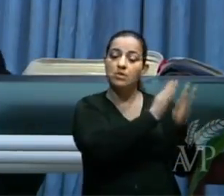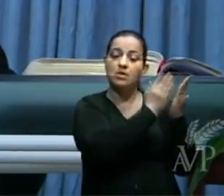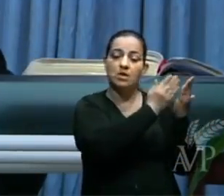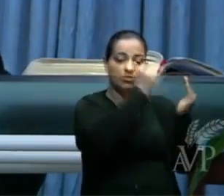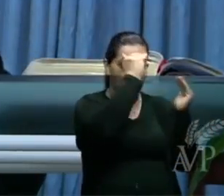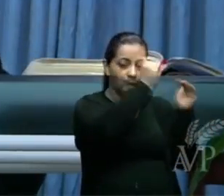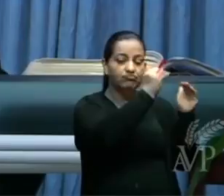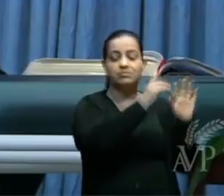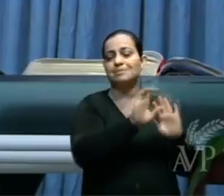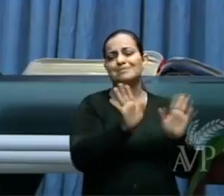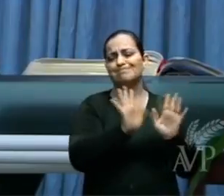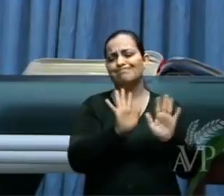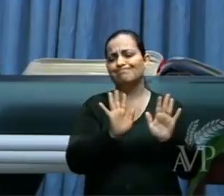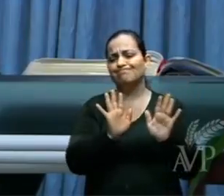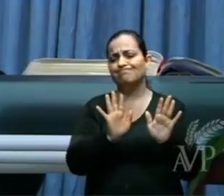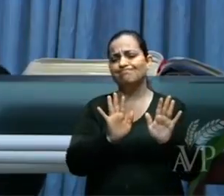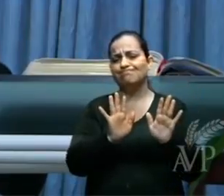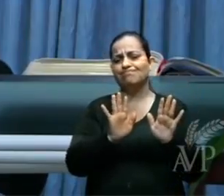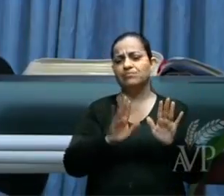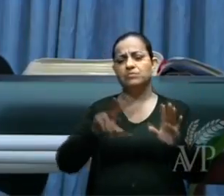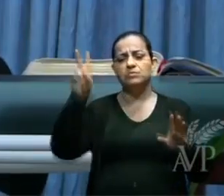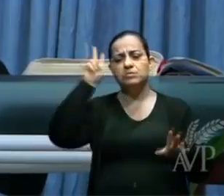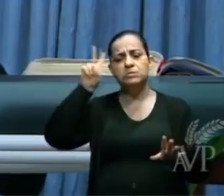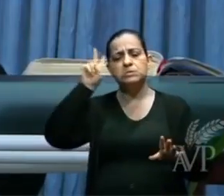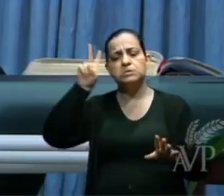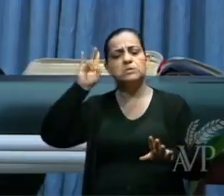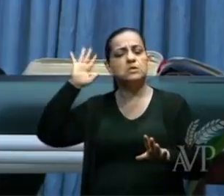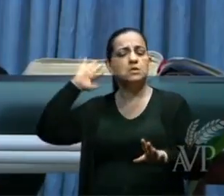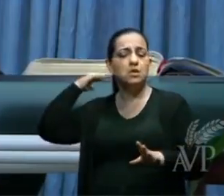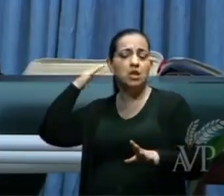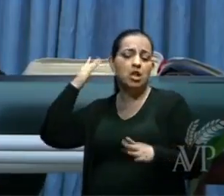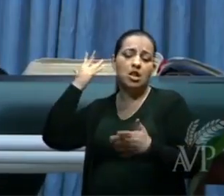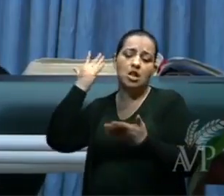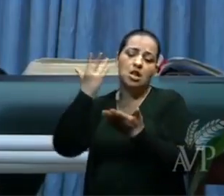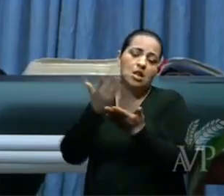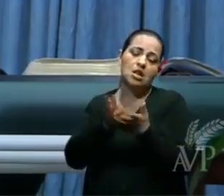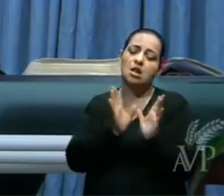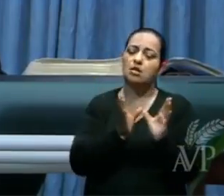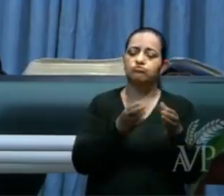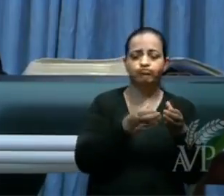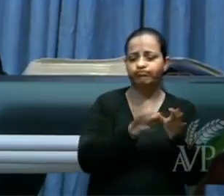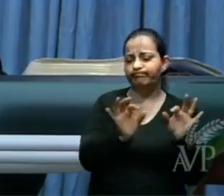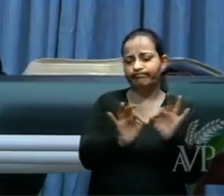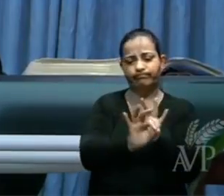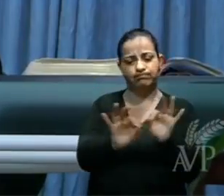não é no histórico de um homem do grupo